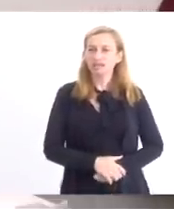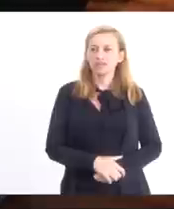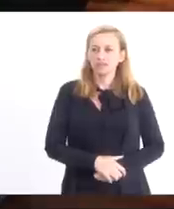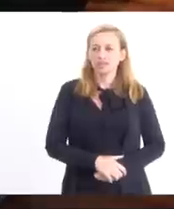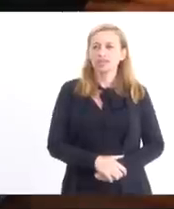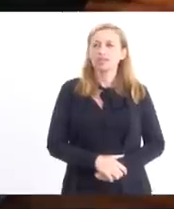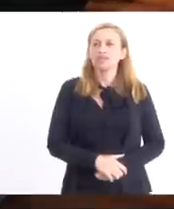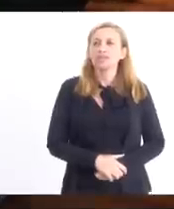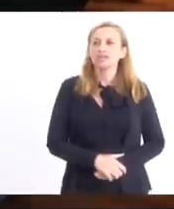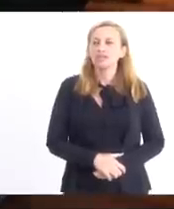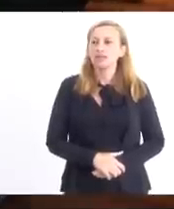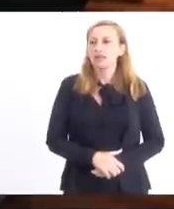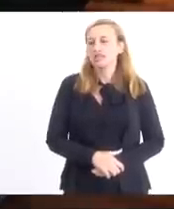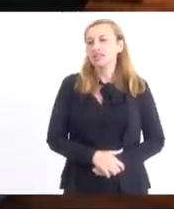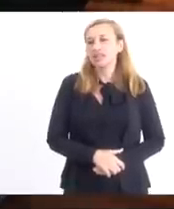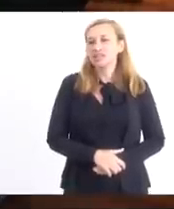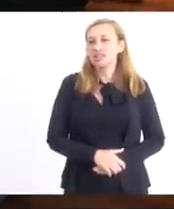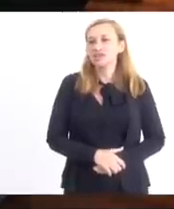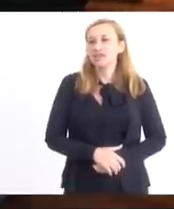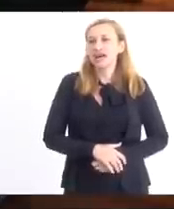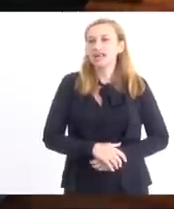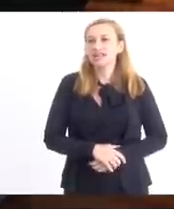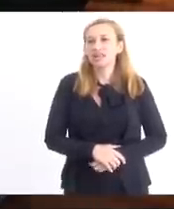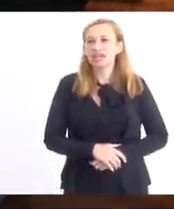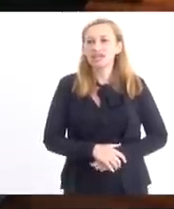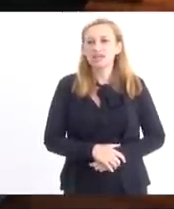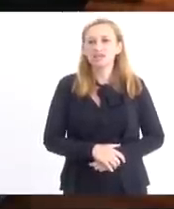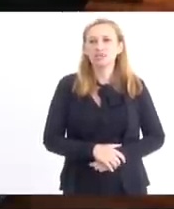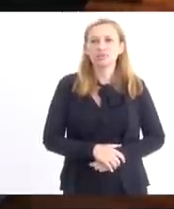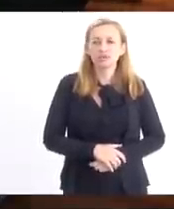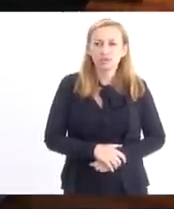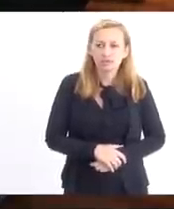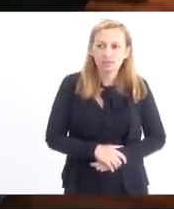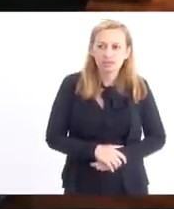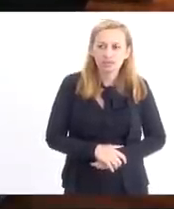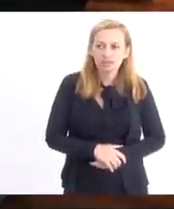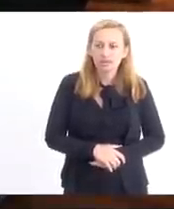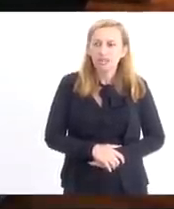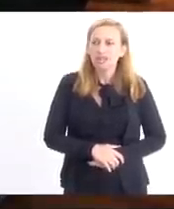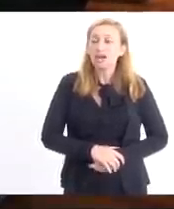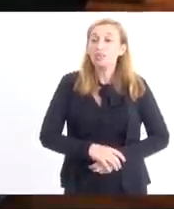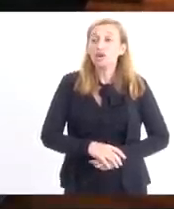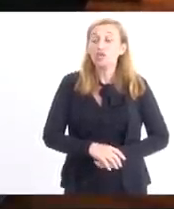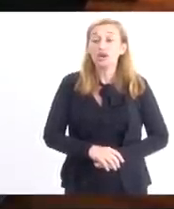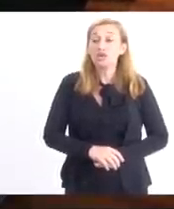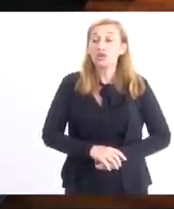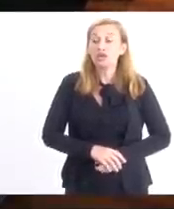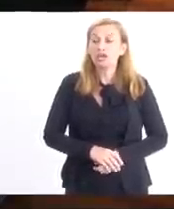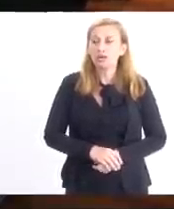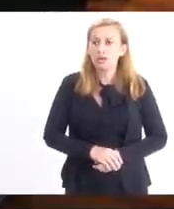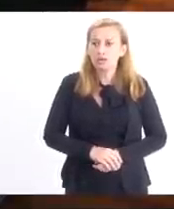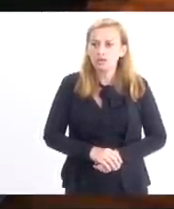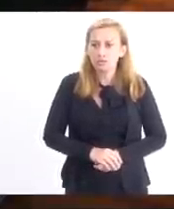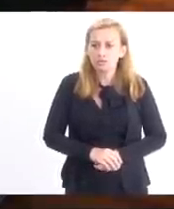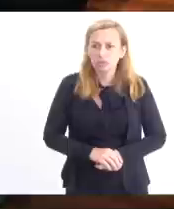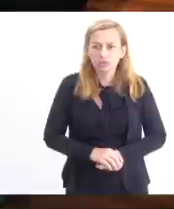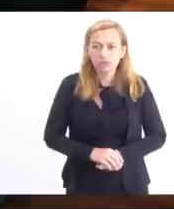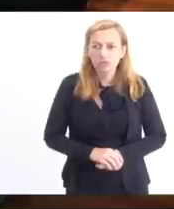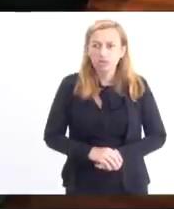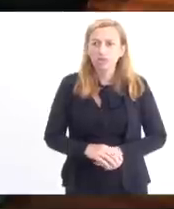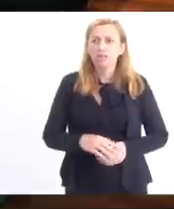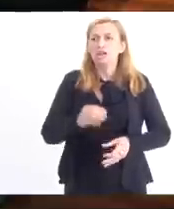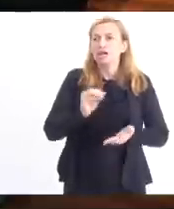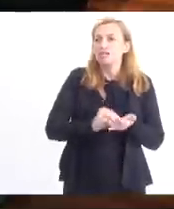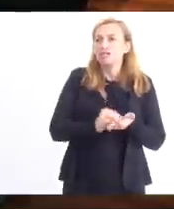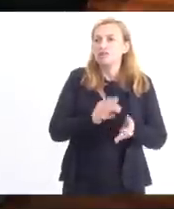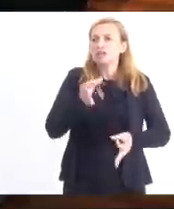sou praça, posso falar com grande propriedade, como muito bem já colocou ali o meu companheiro Knoploch. E a